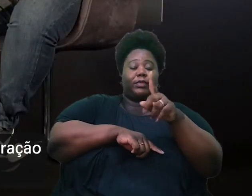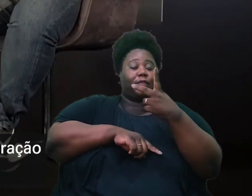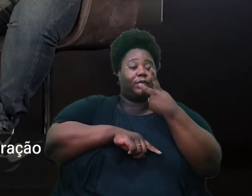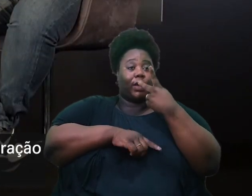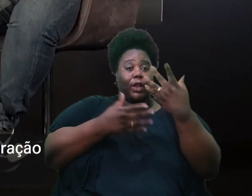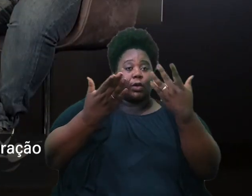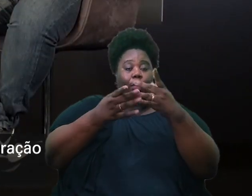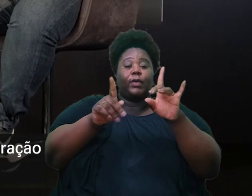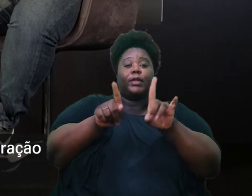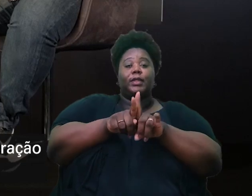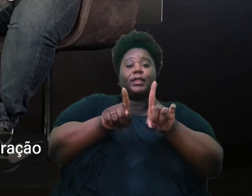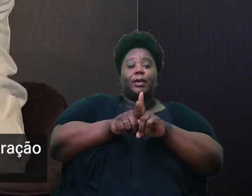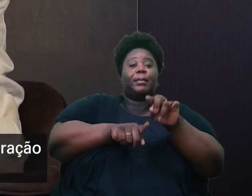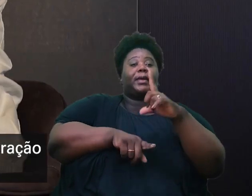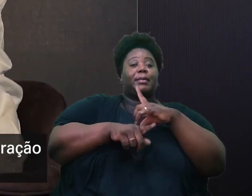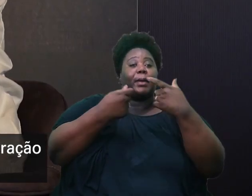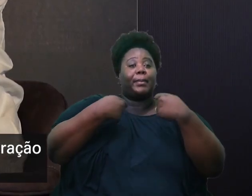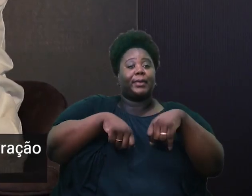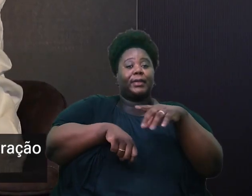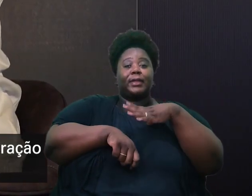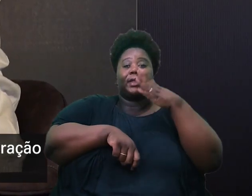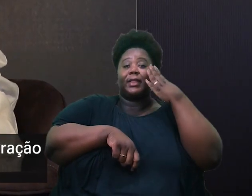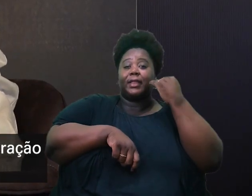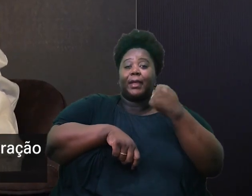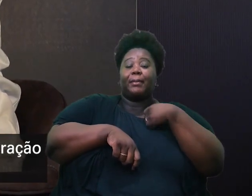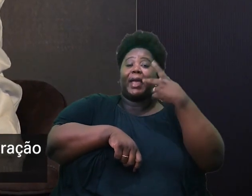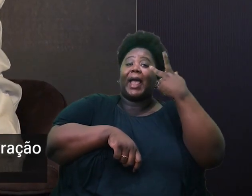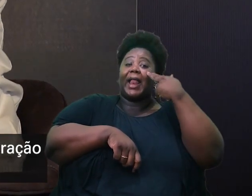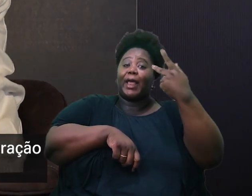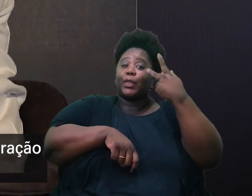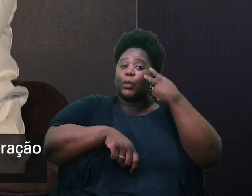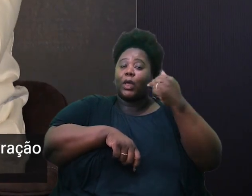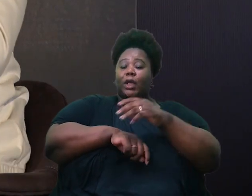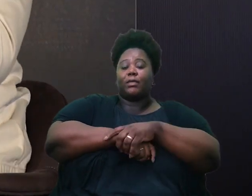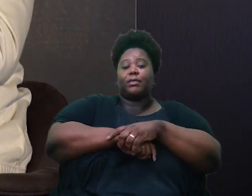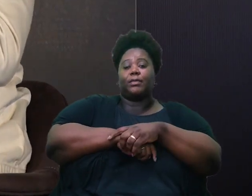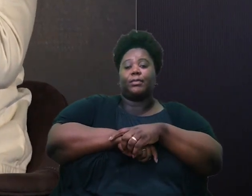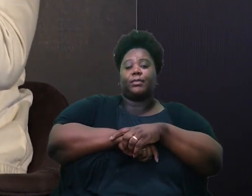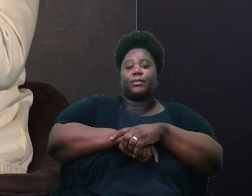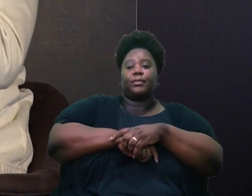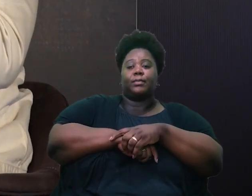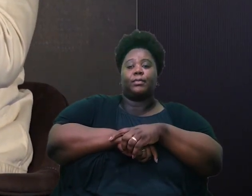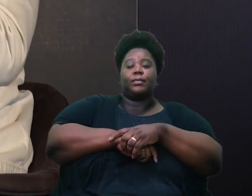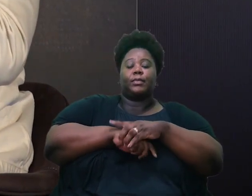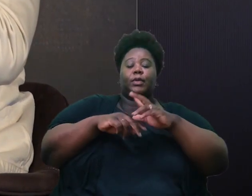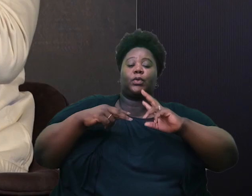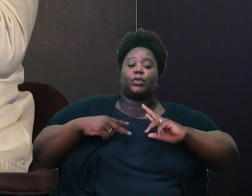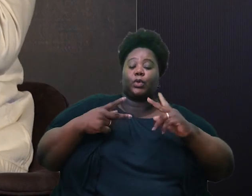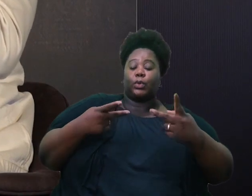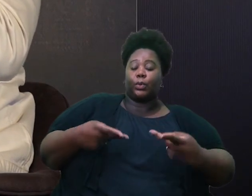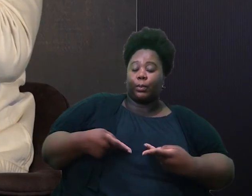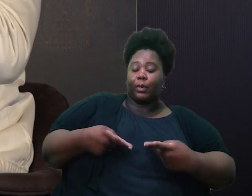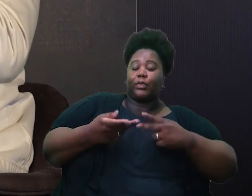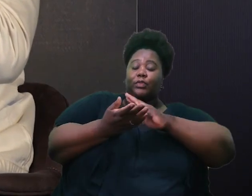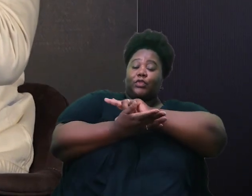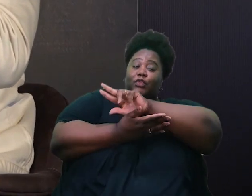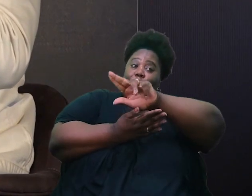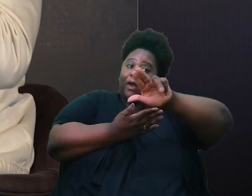agora. Também temos que levar em consideração a natureza, né? Os seres de